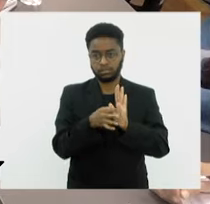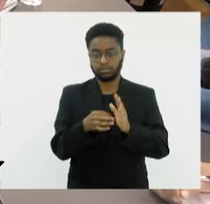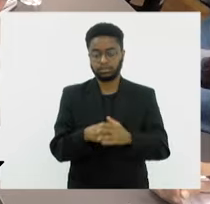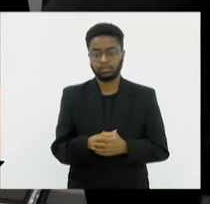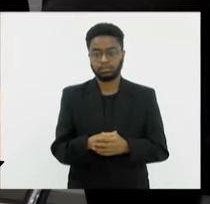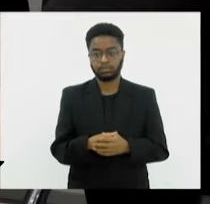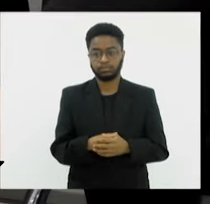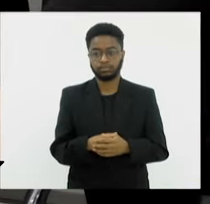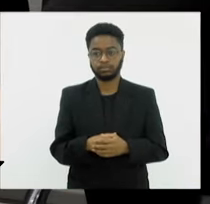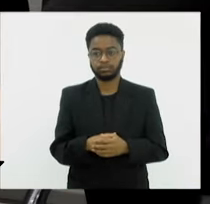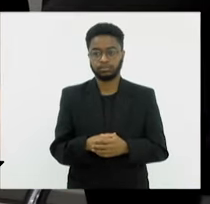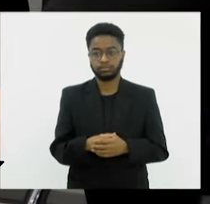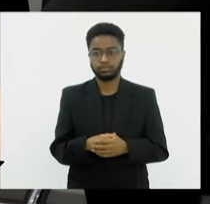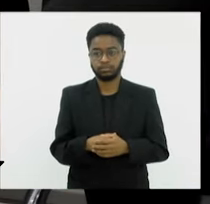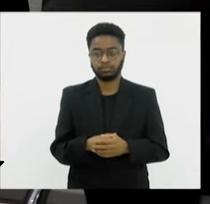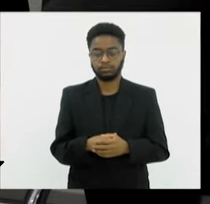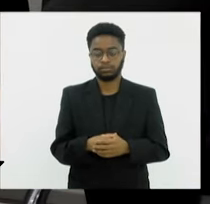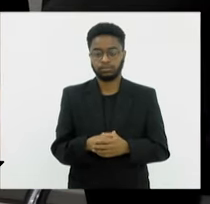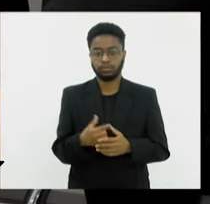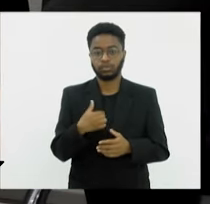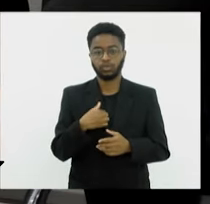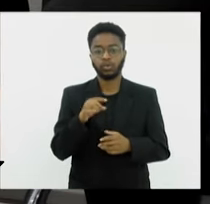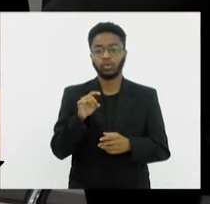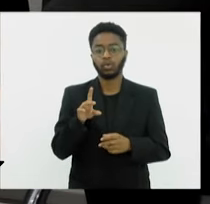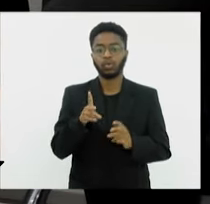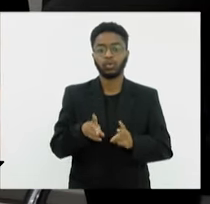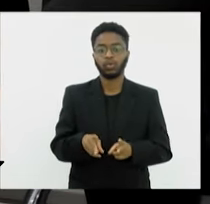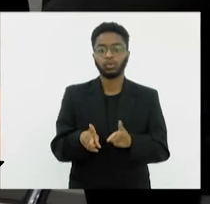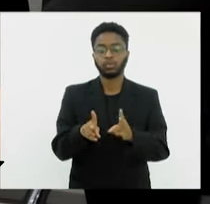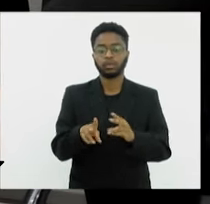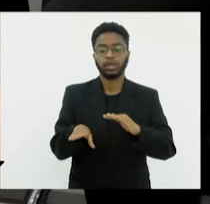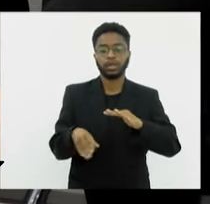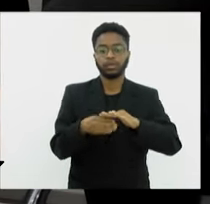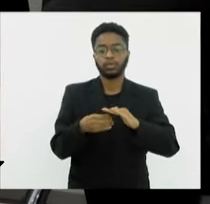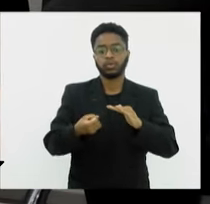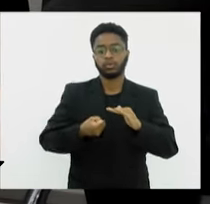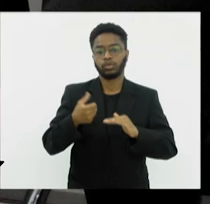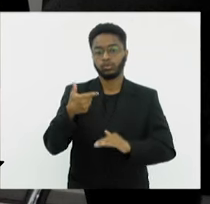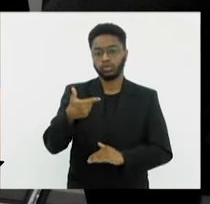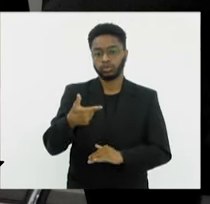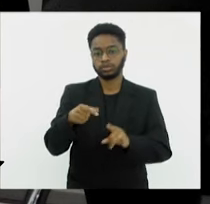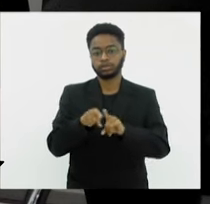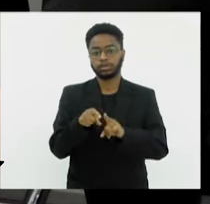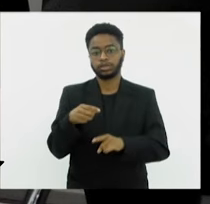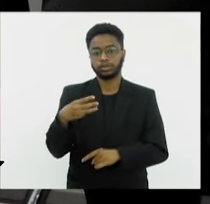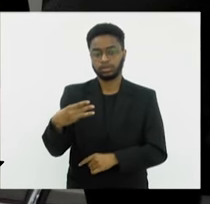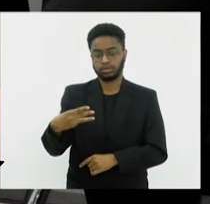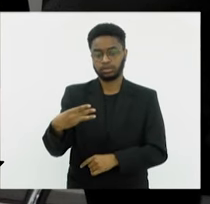Senhor isso presidente, mesmo. Mantendo apenas as emendas número 2 e 3, que...